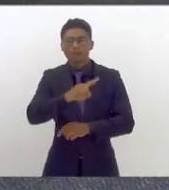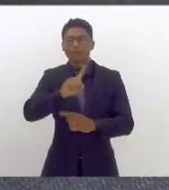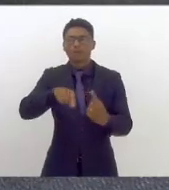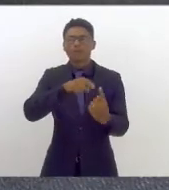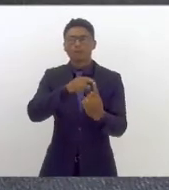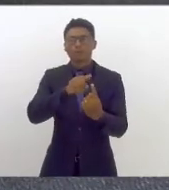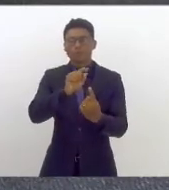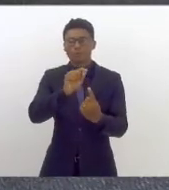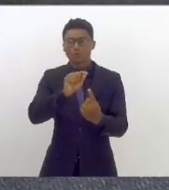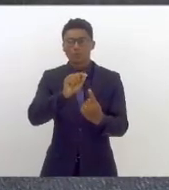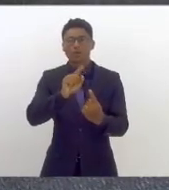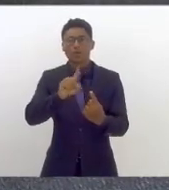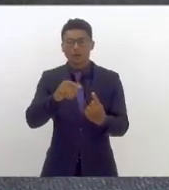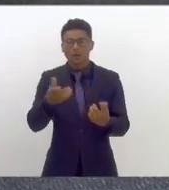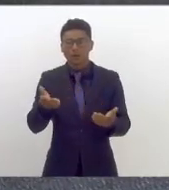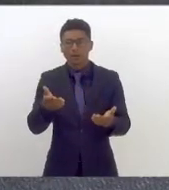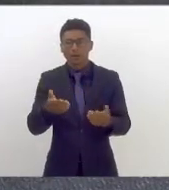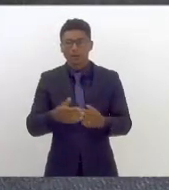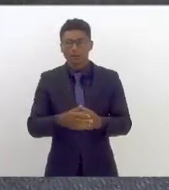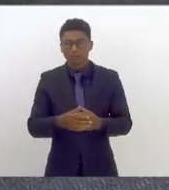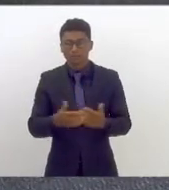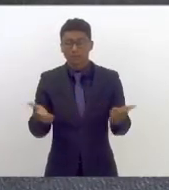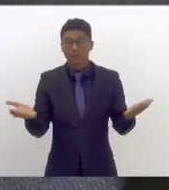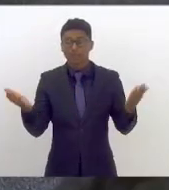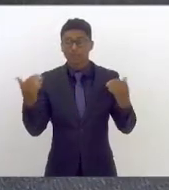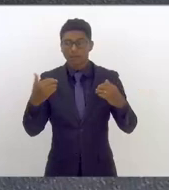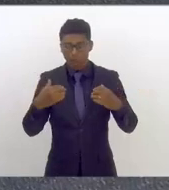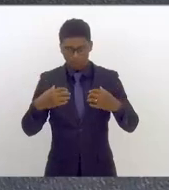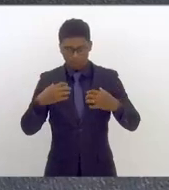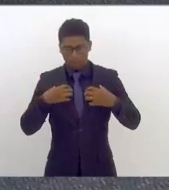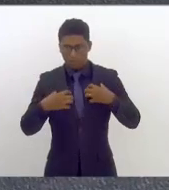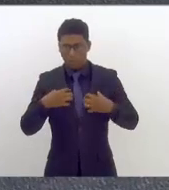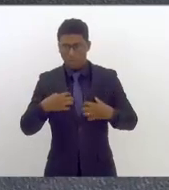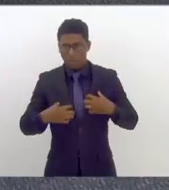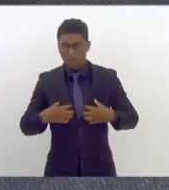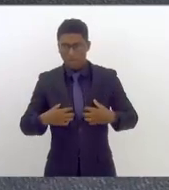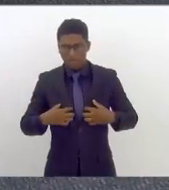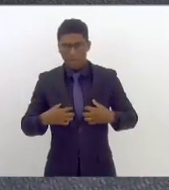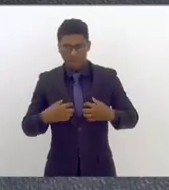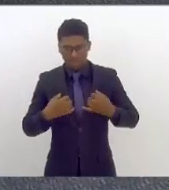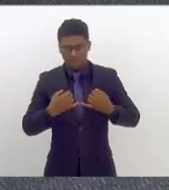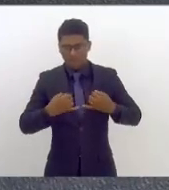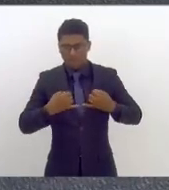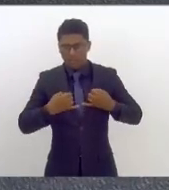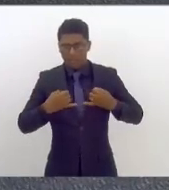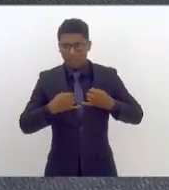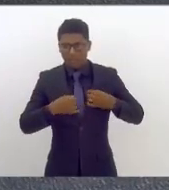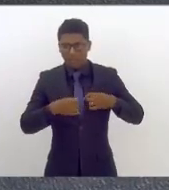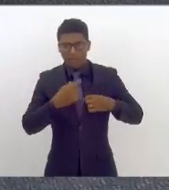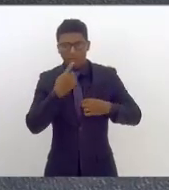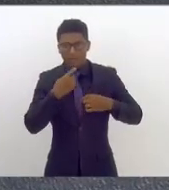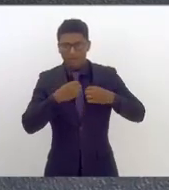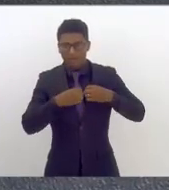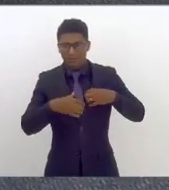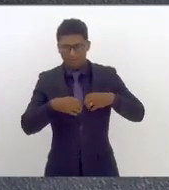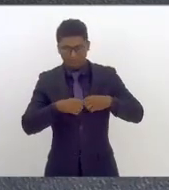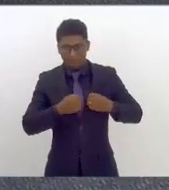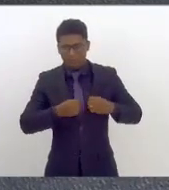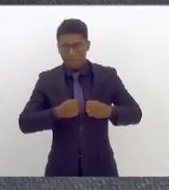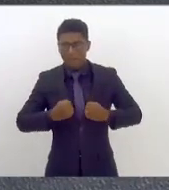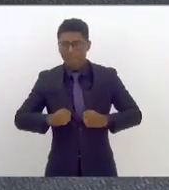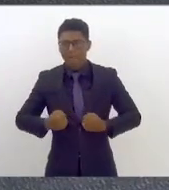de rupturas em órgãos internos. Essas doenças, esse tipo de condição, ela acontece